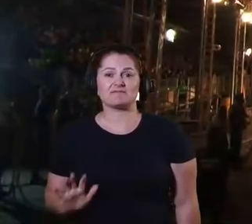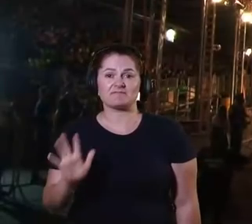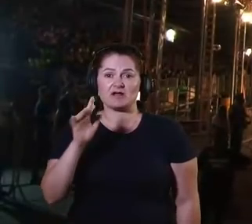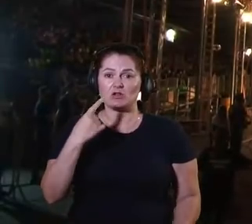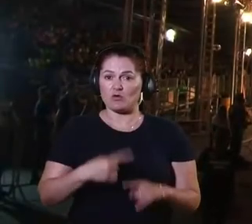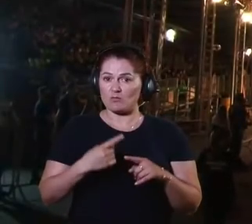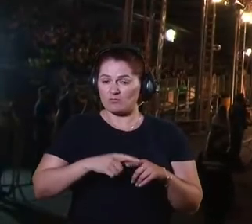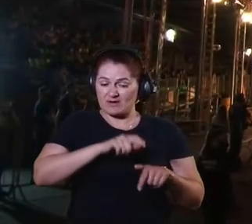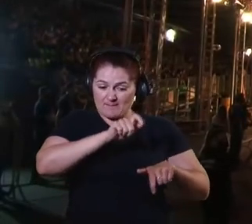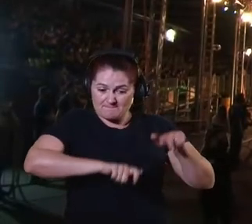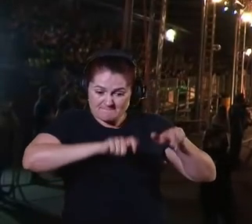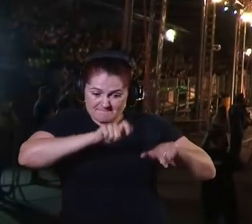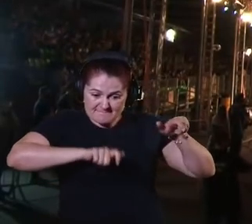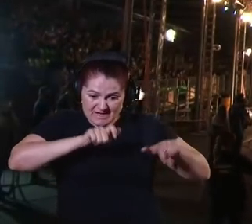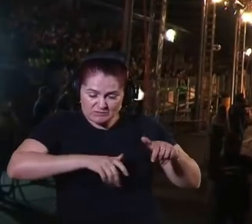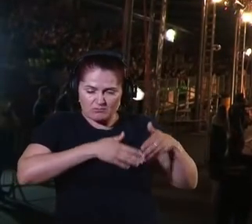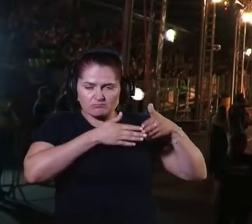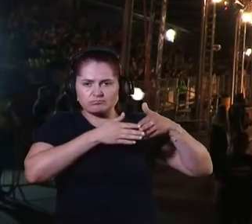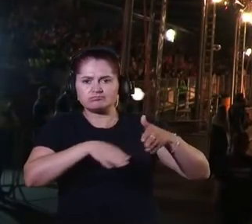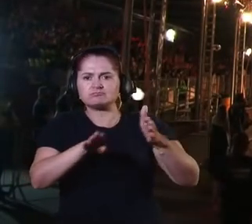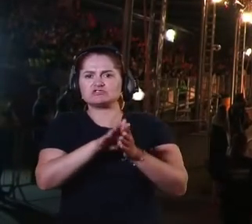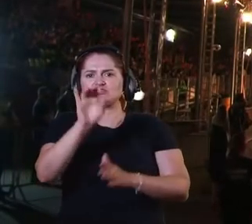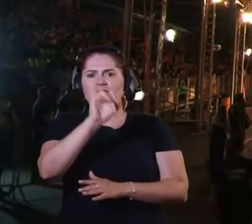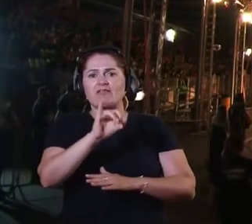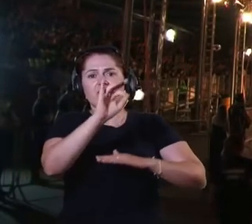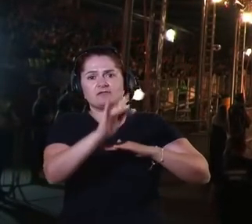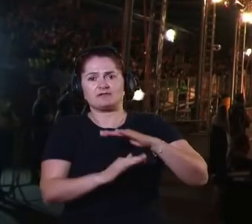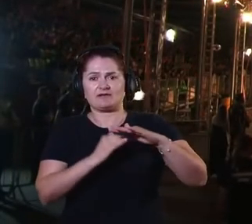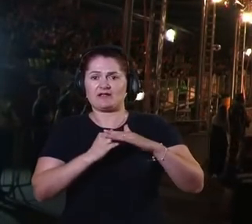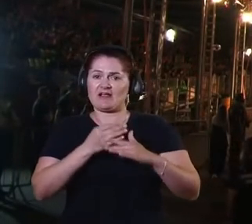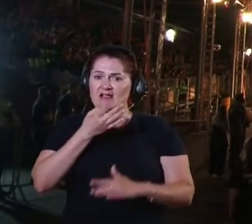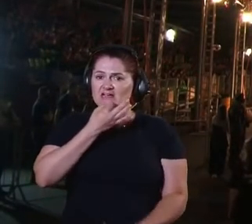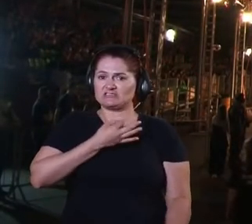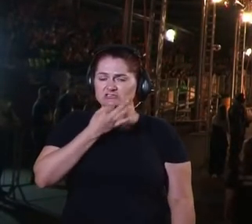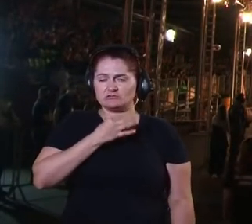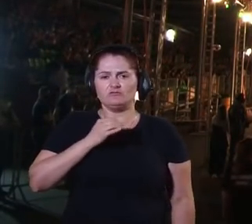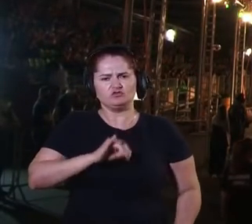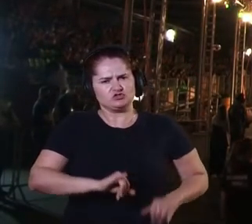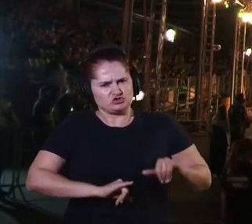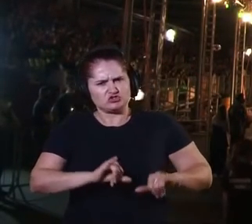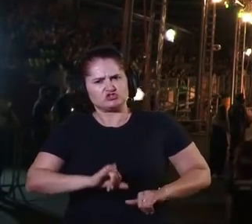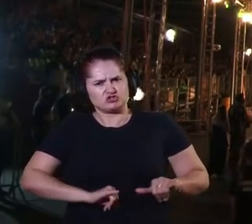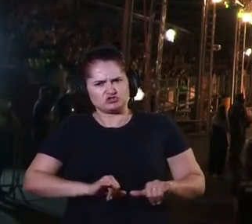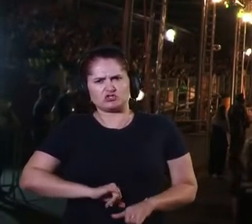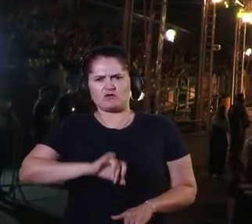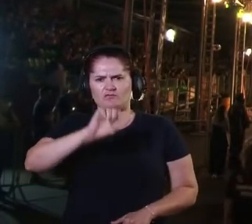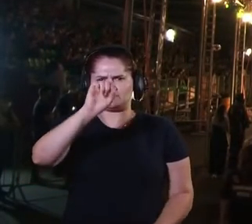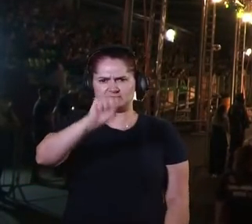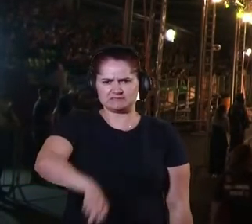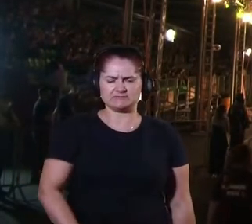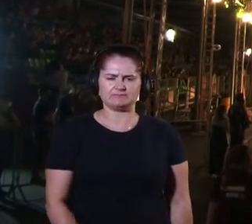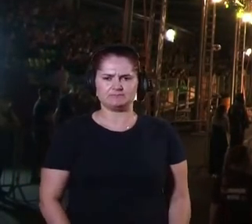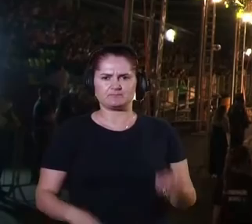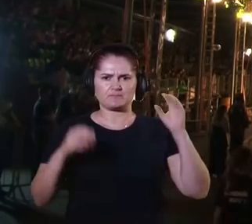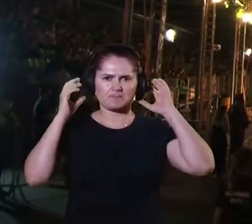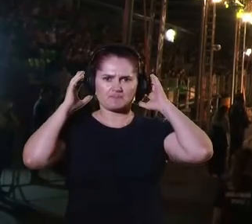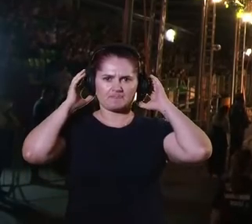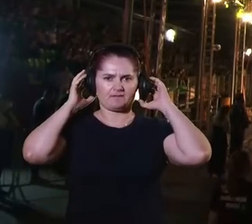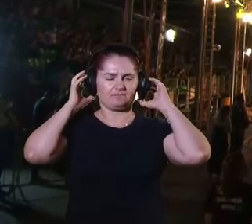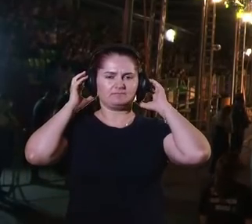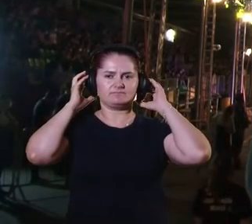passaram, né, ao sofrimento que eles tiveram que encarar para poder chegar a Caxias que é hoje. As bailarinas em